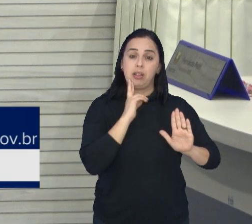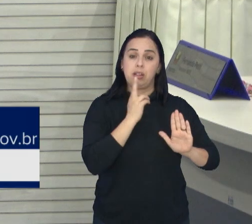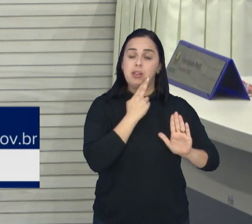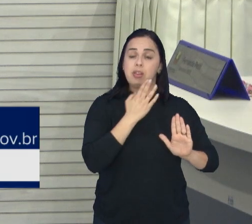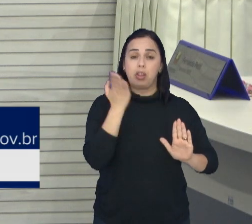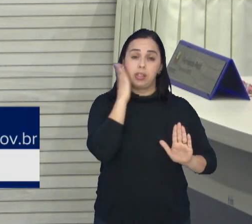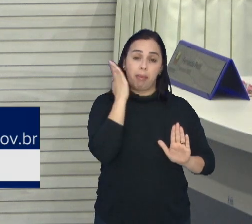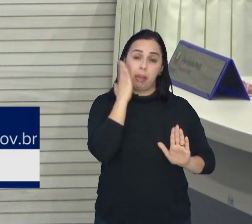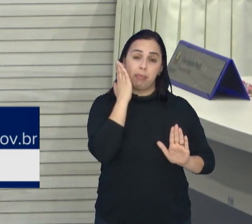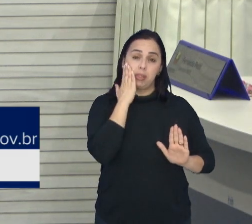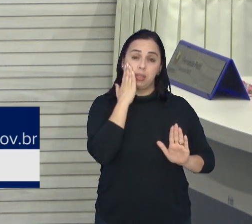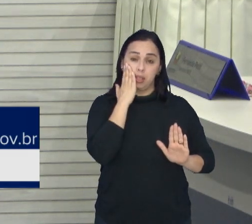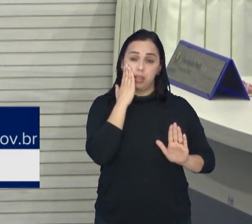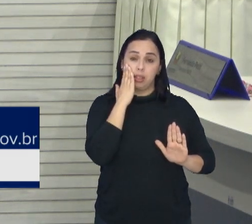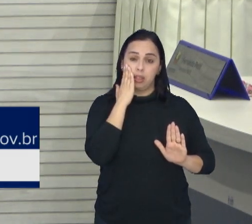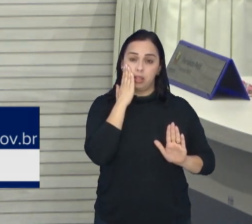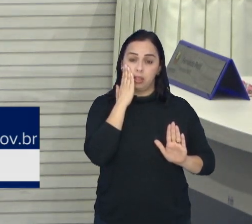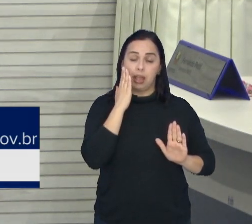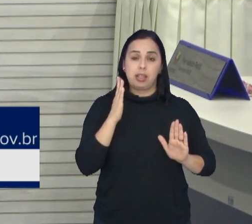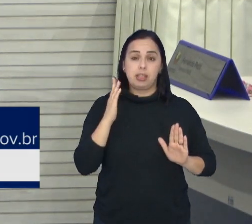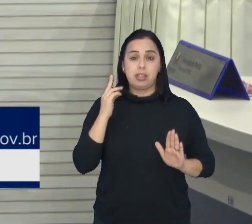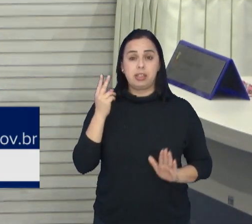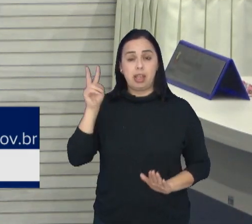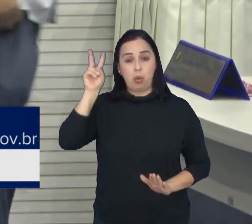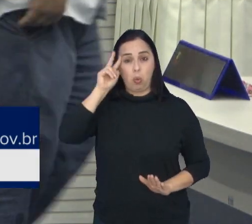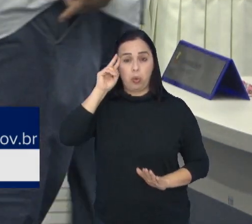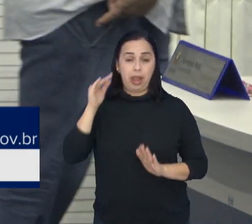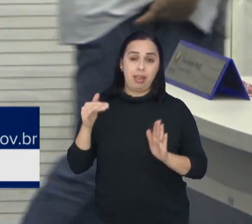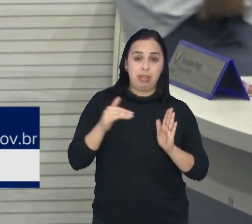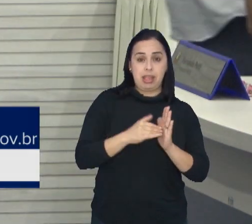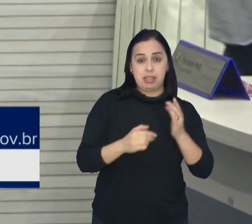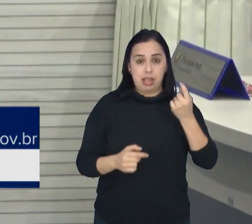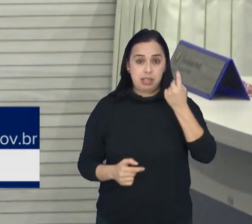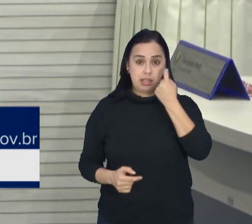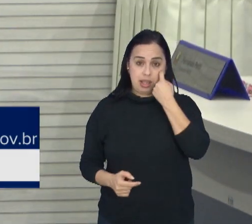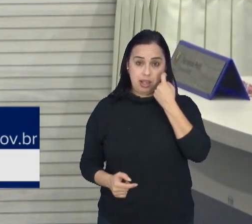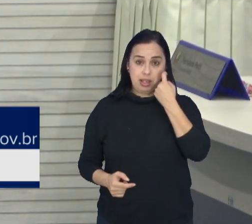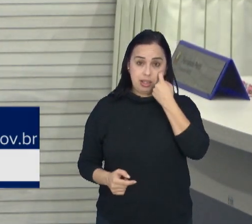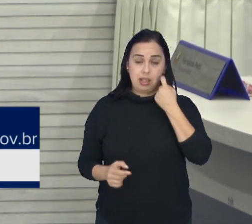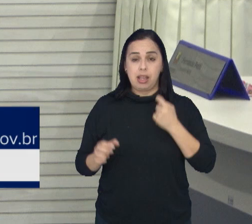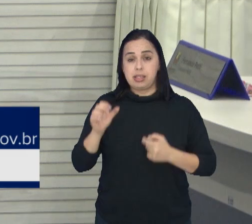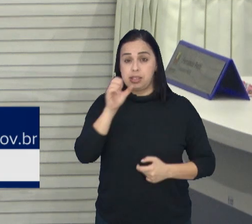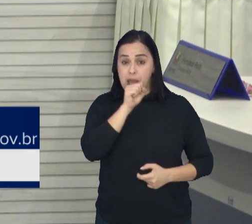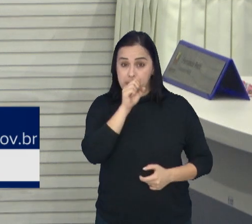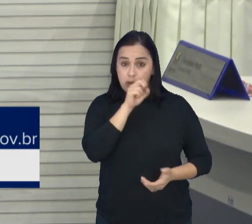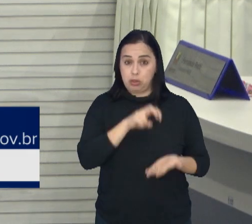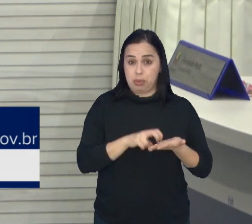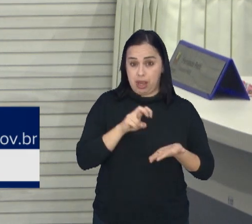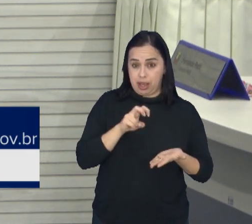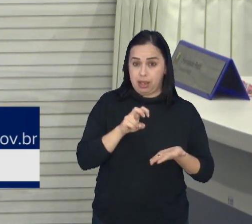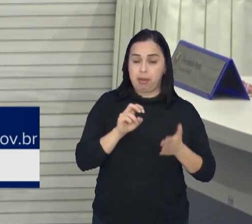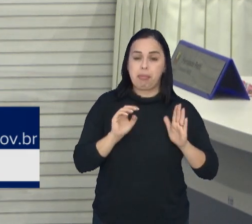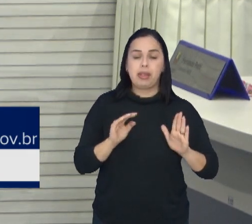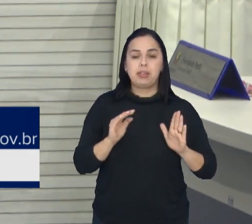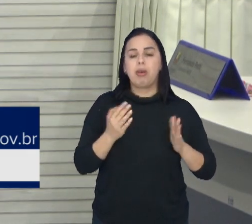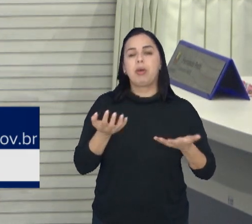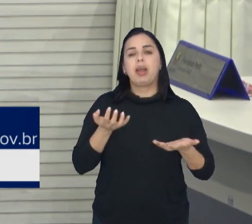que o Bom Prato ele vai de segunda a sexta, a sábado de manhã. Então, a gente